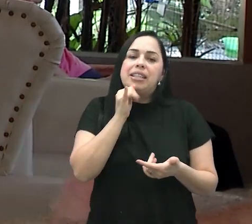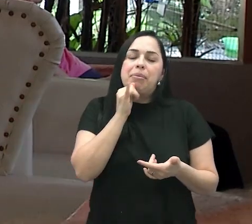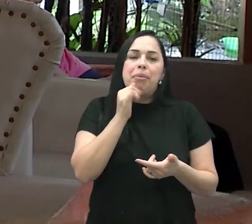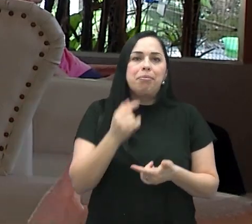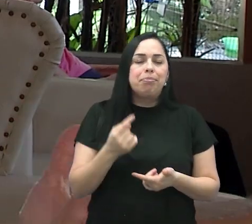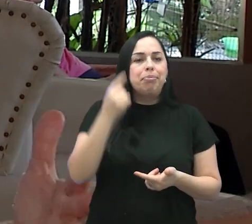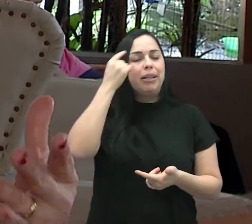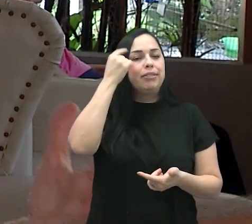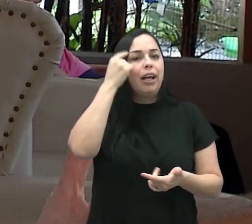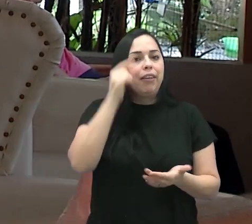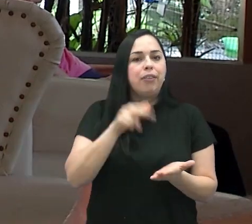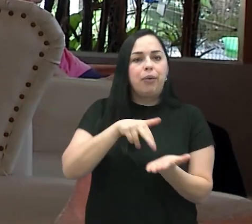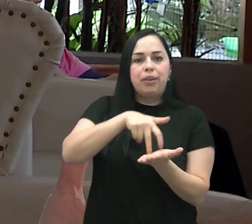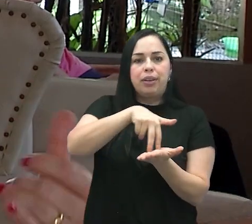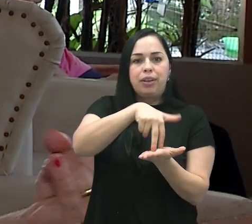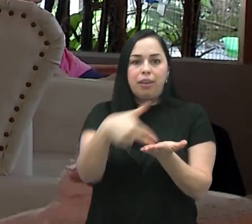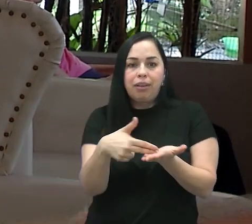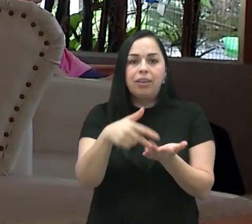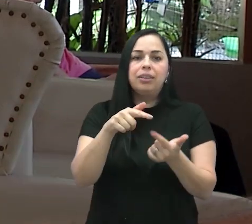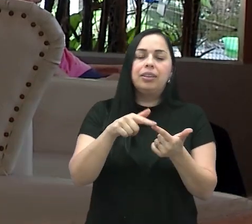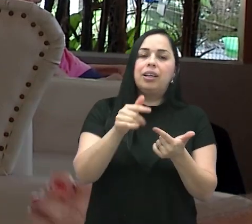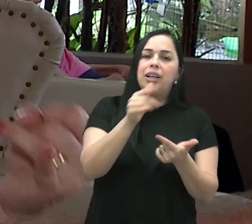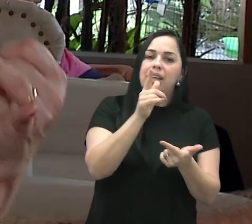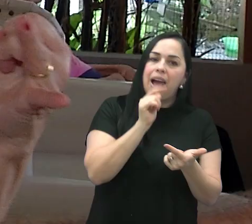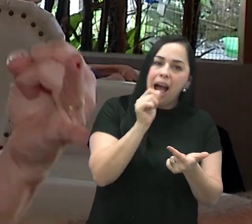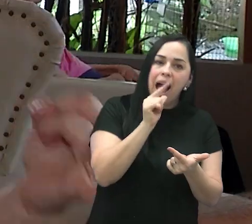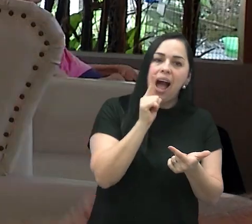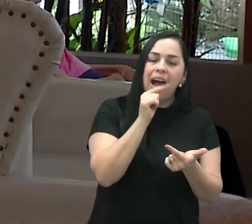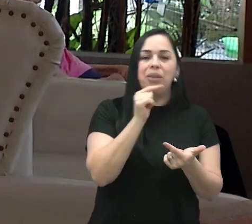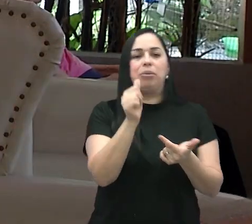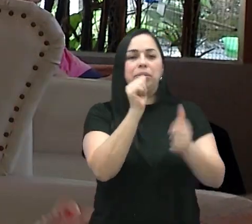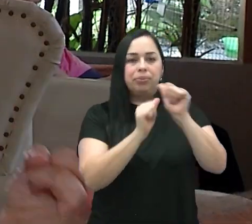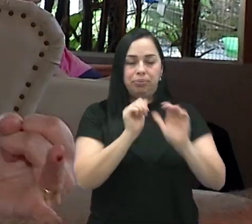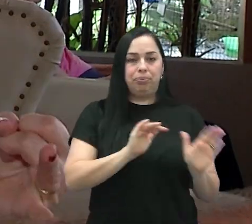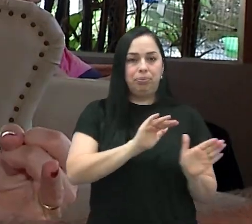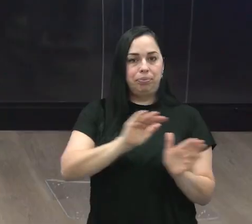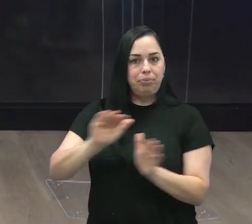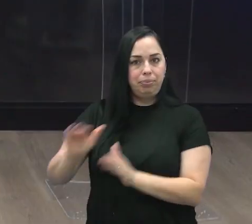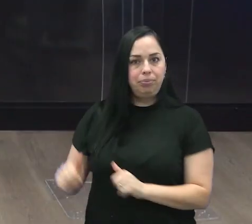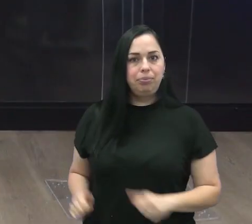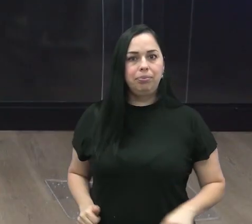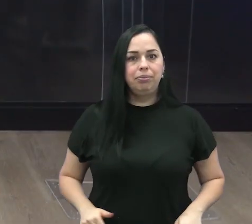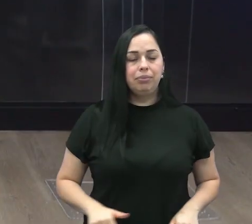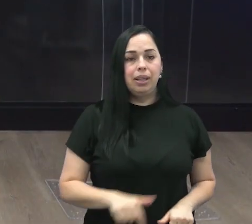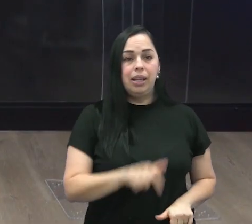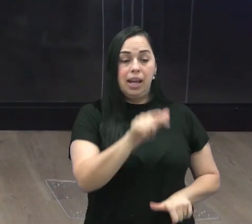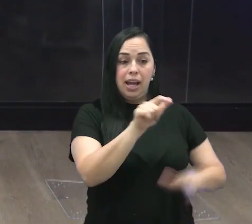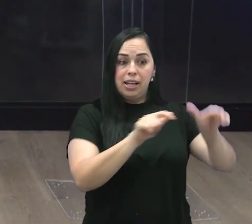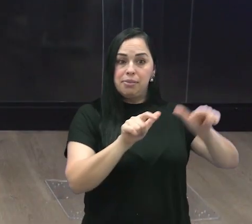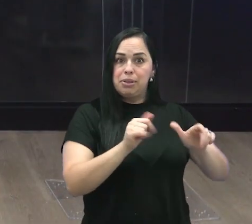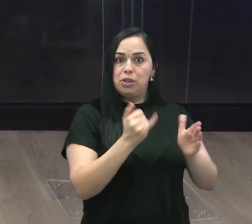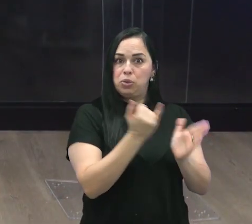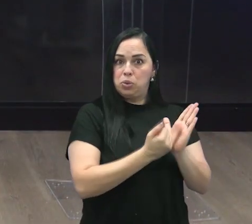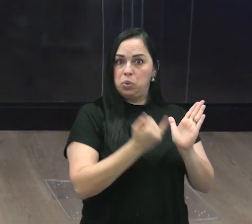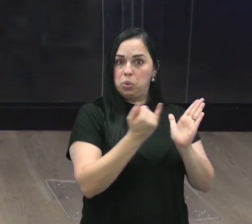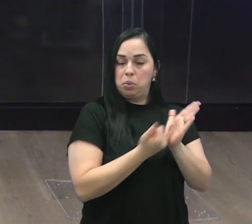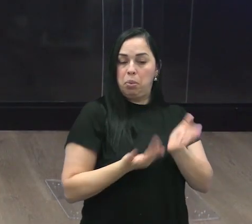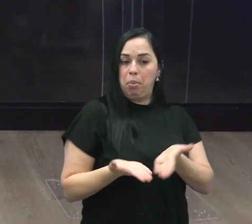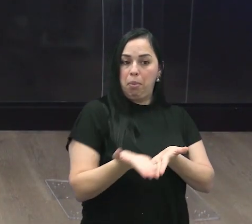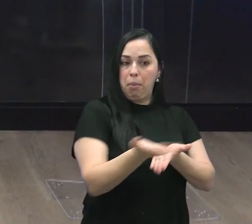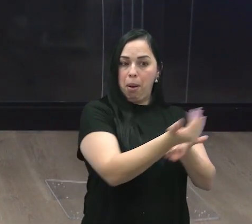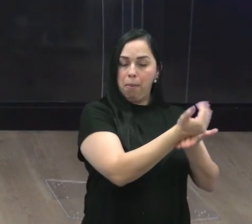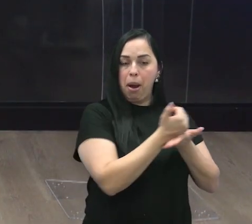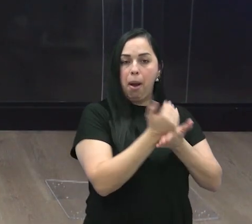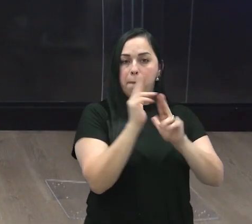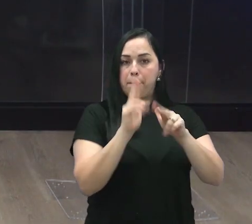prevenção, isso em tudo, como a queda de um idoso, como uma desidratação. Com o objetivo de incentivar os contribuintes